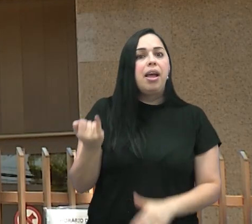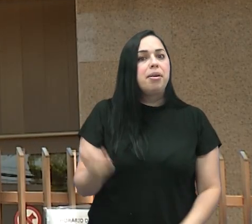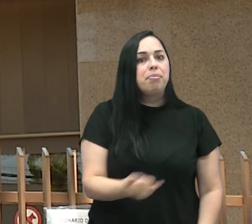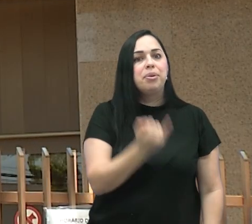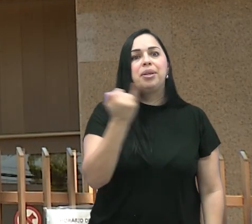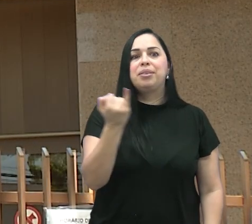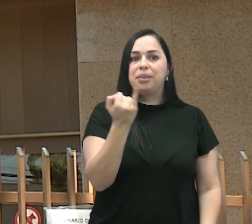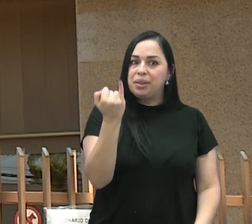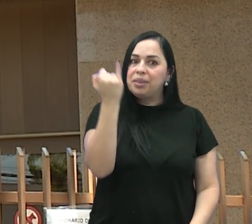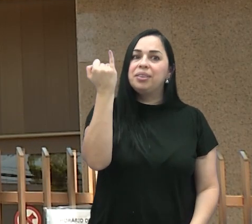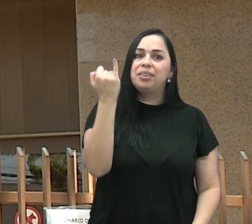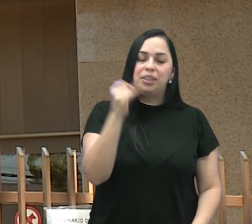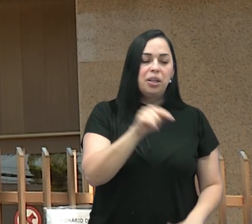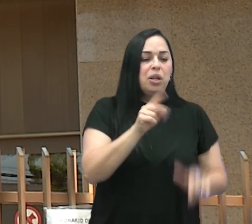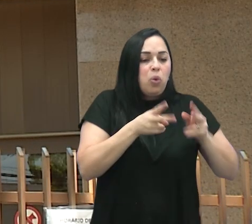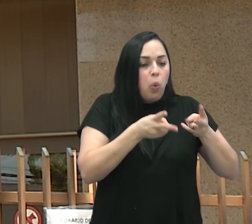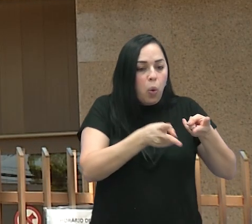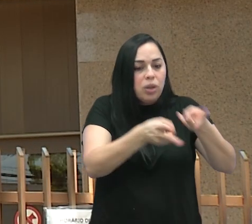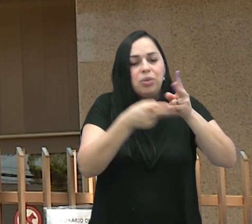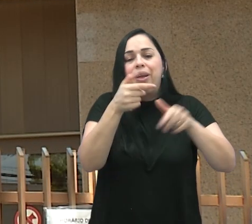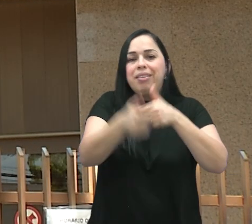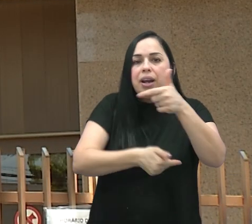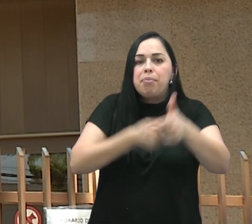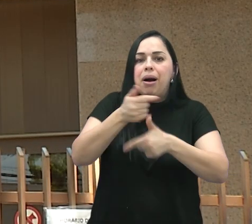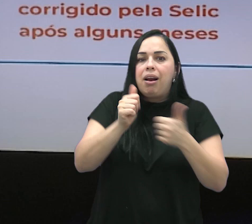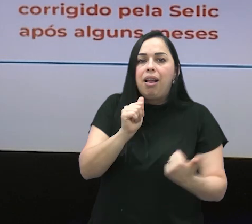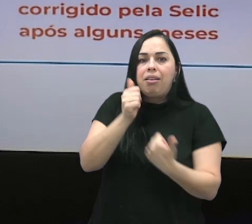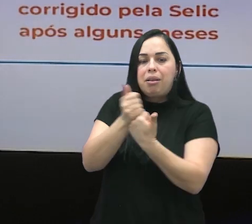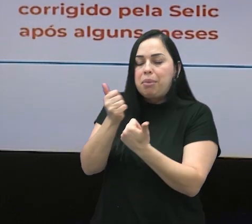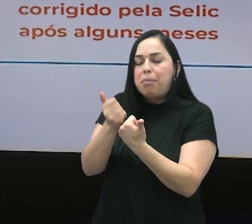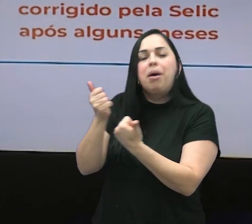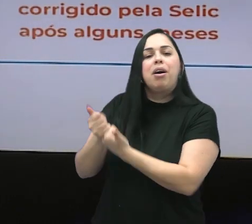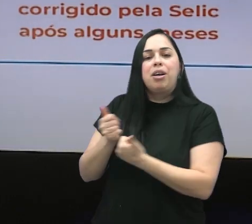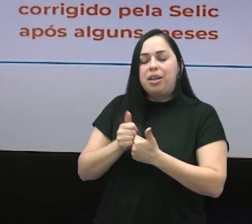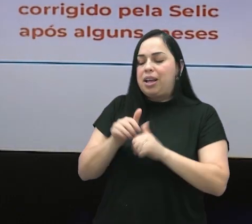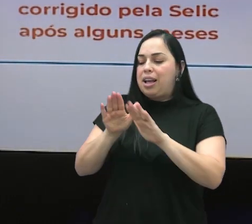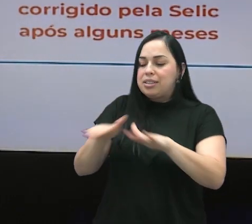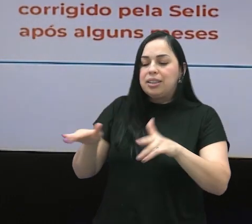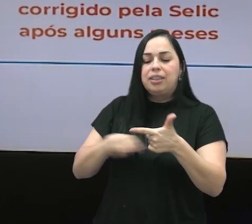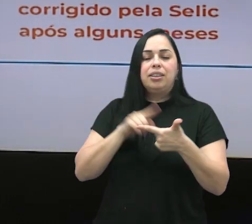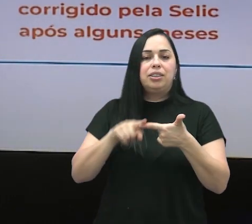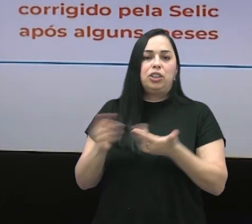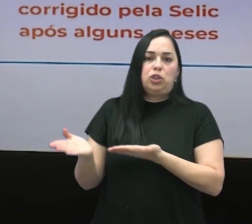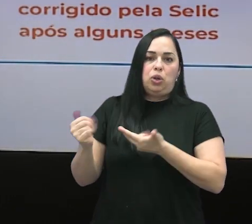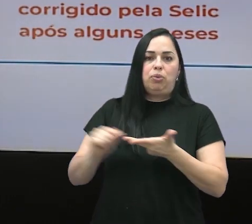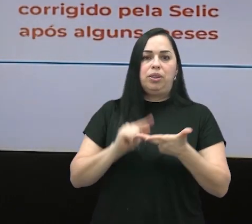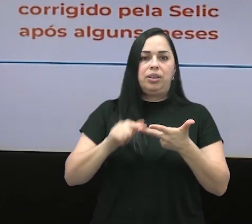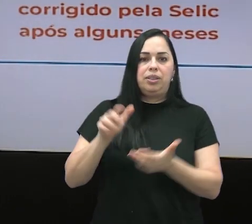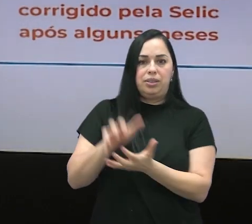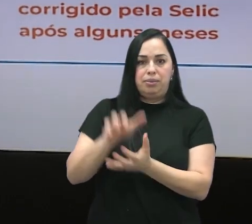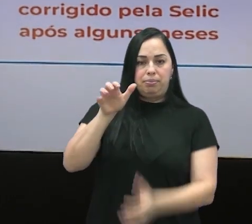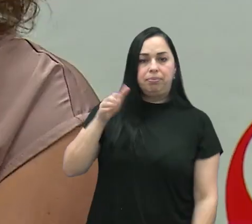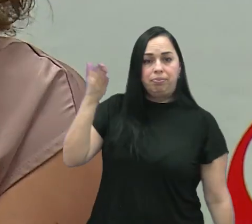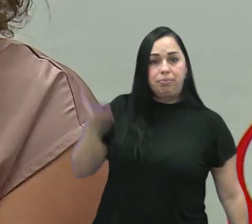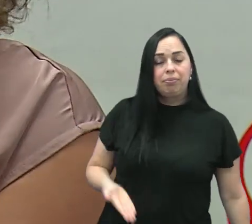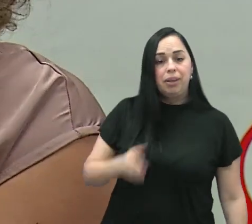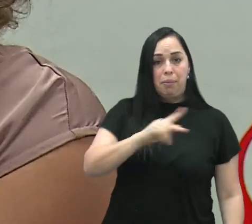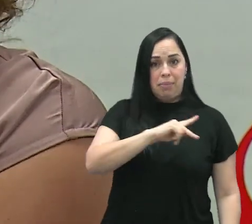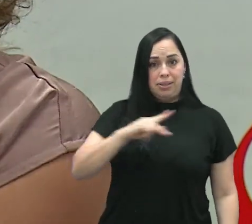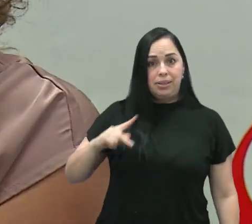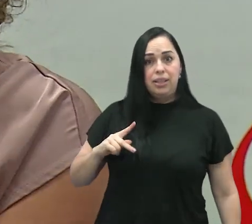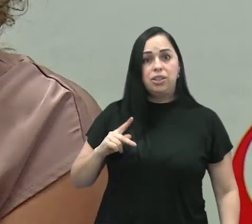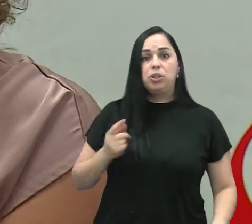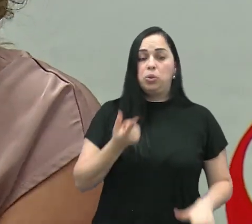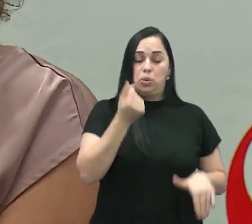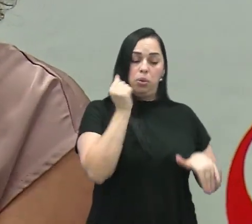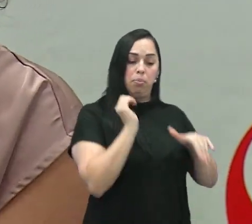é fundamental para que muitas delas continuem o trabalho de apoio a crianças, jovens e idosos. Segundo a